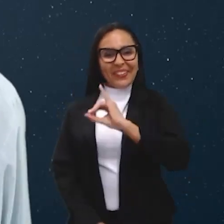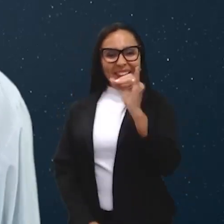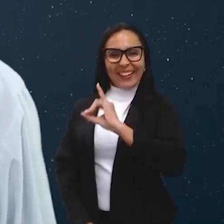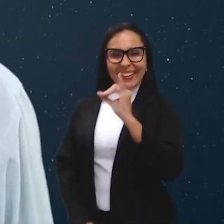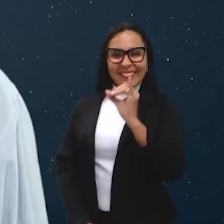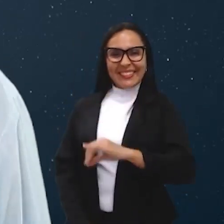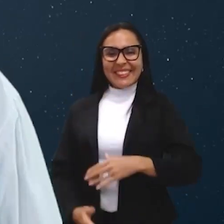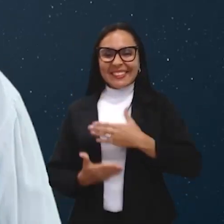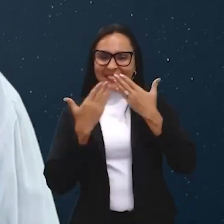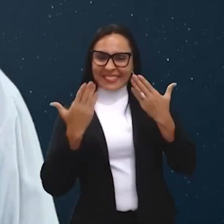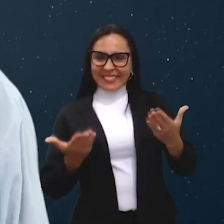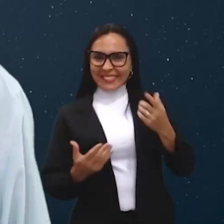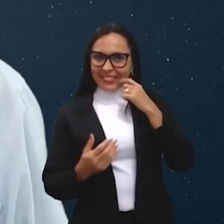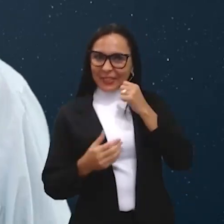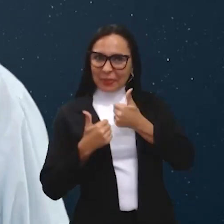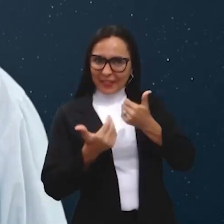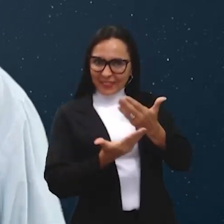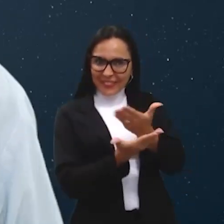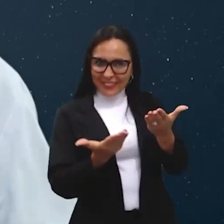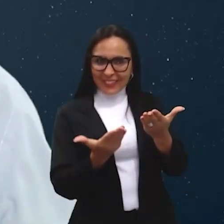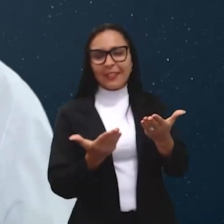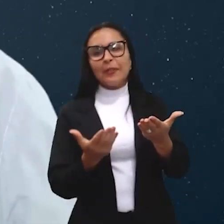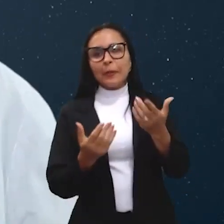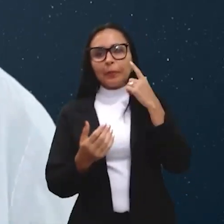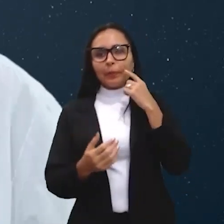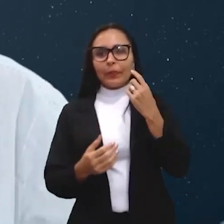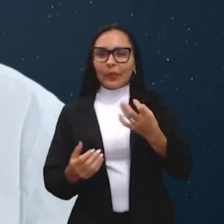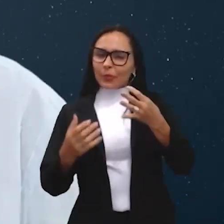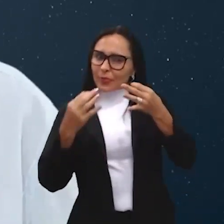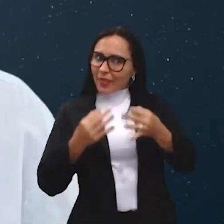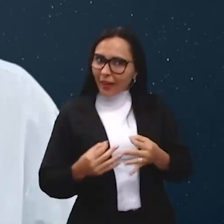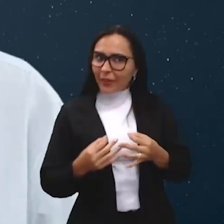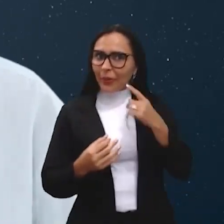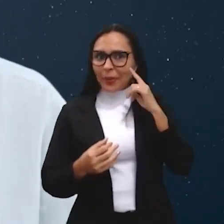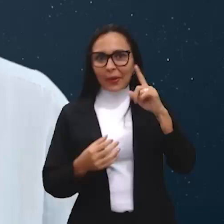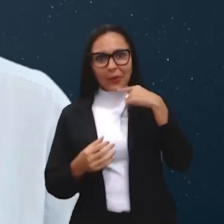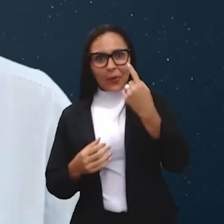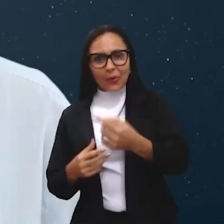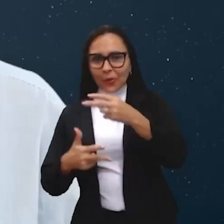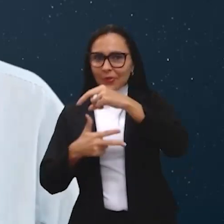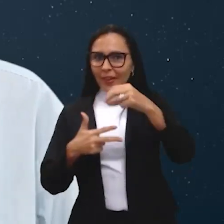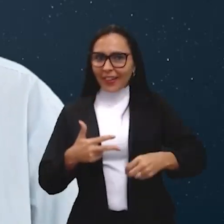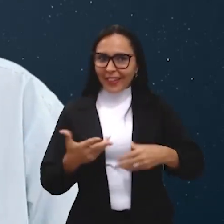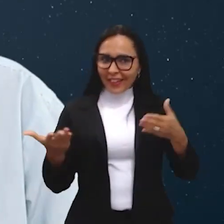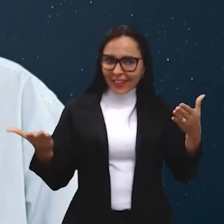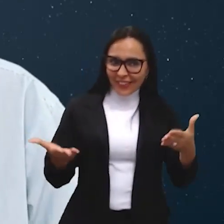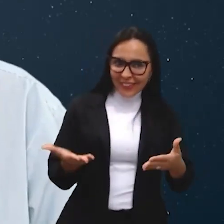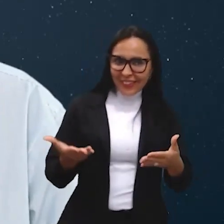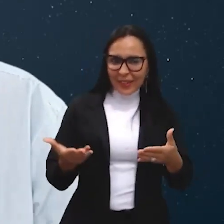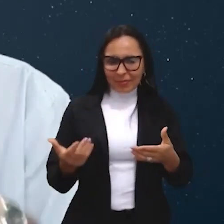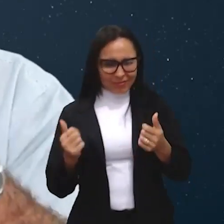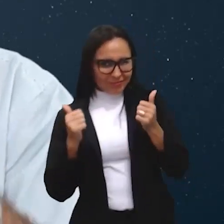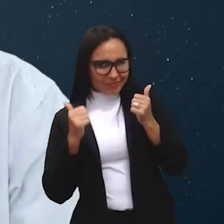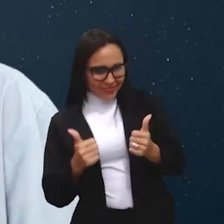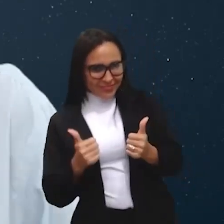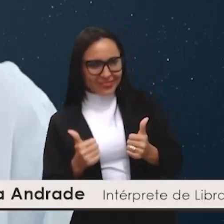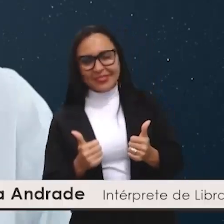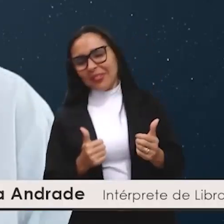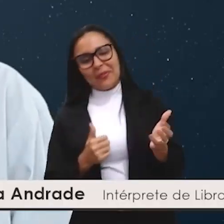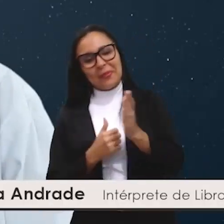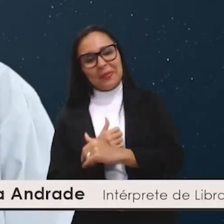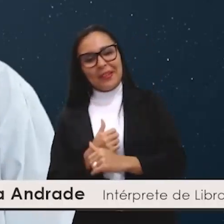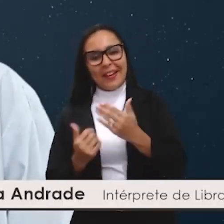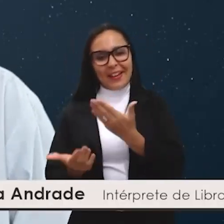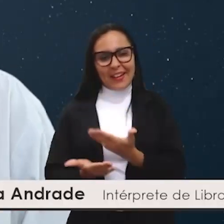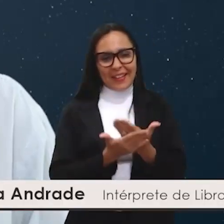Olá, minha gente, tudo certo com vocês? Tudo certo para o nosso Enem esse ano? Se garante mesmo? Então vamos lá, vamos